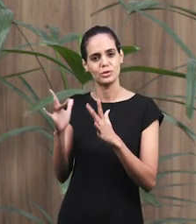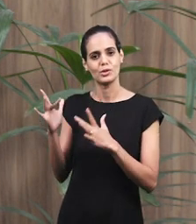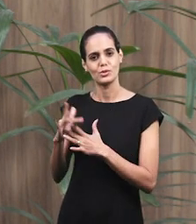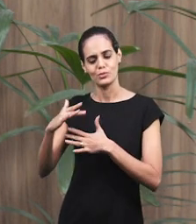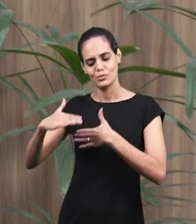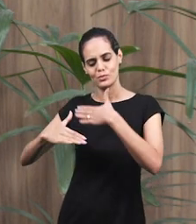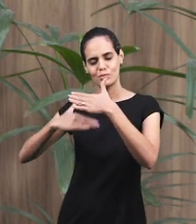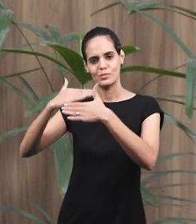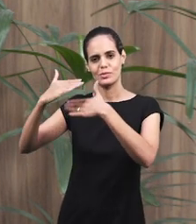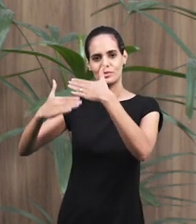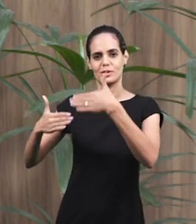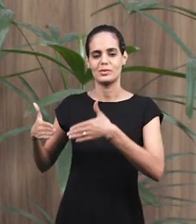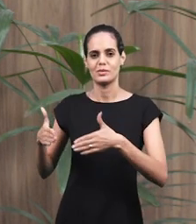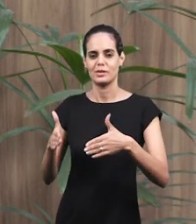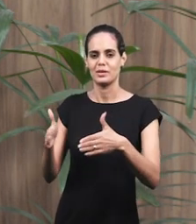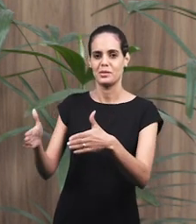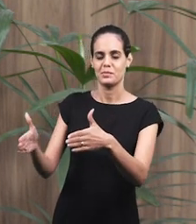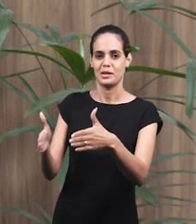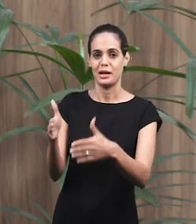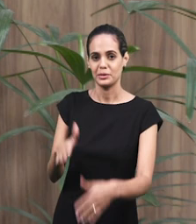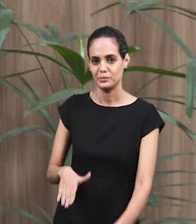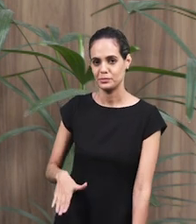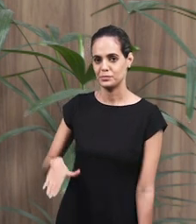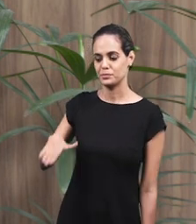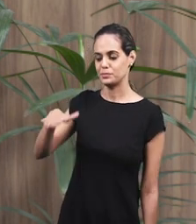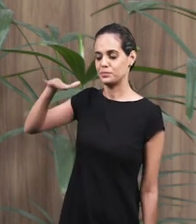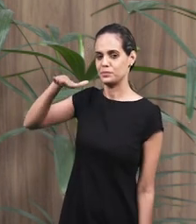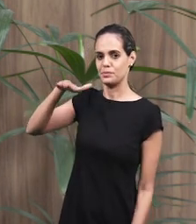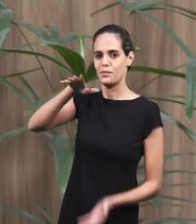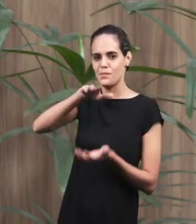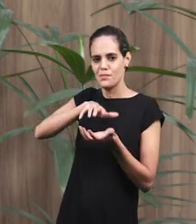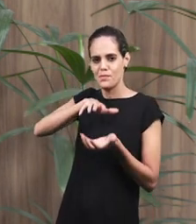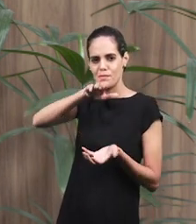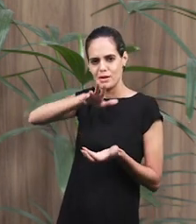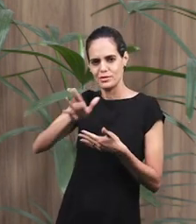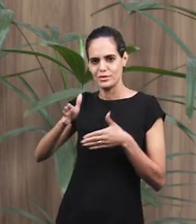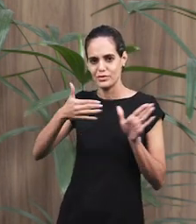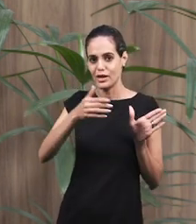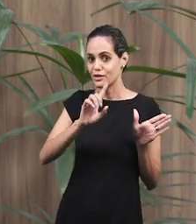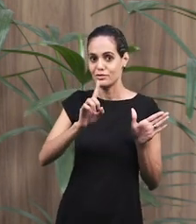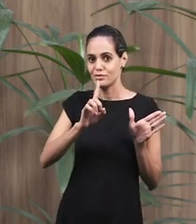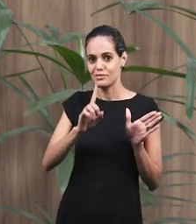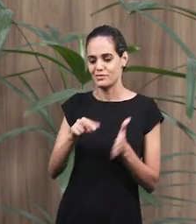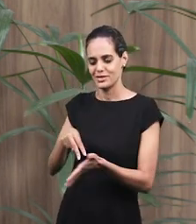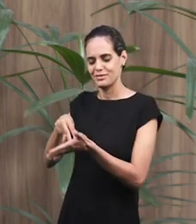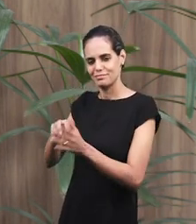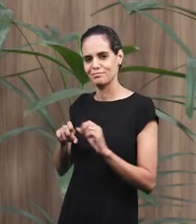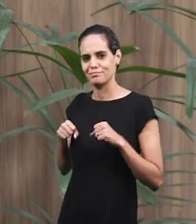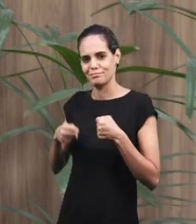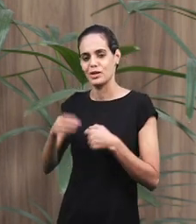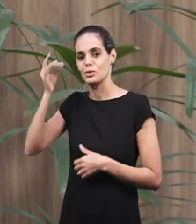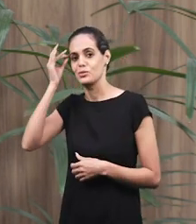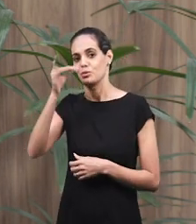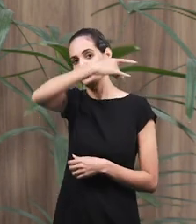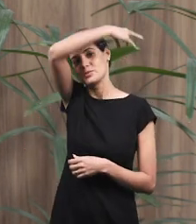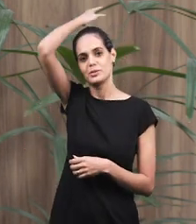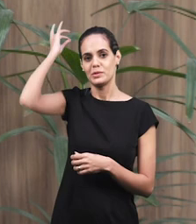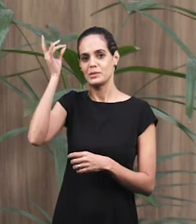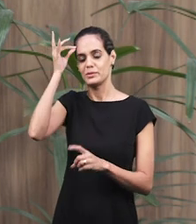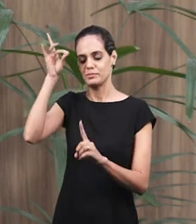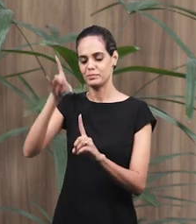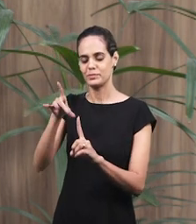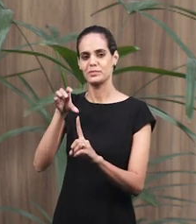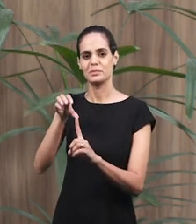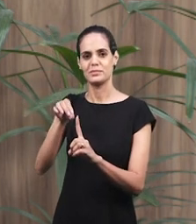caminhada. E até quando envelhecer, não se desviará dele. O Espírito Santo nos constrange a não